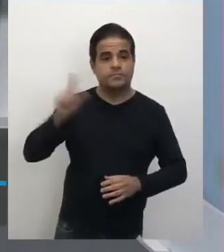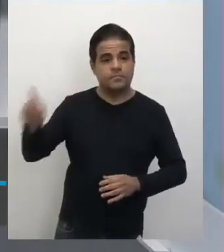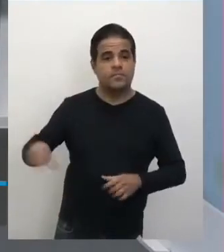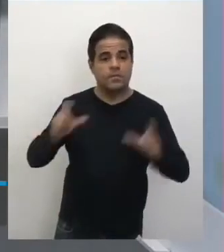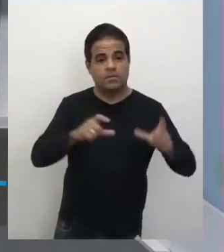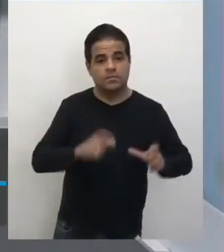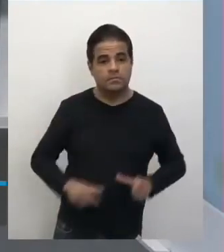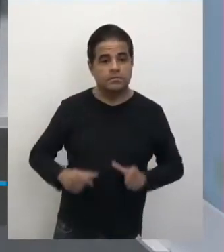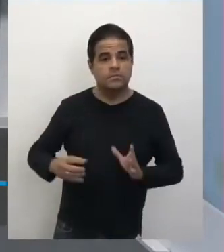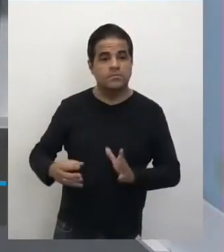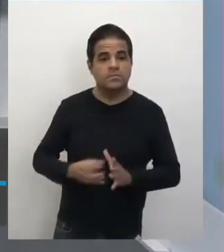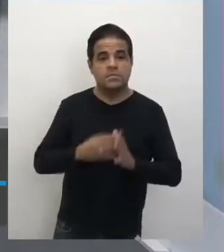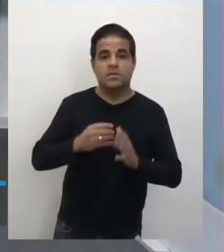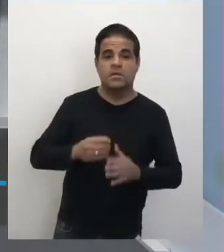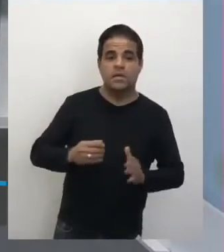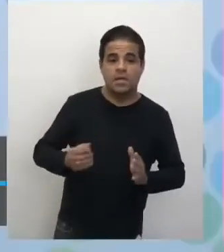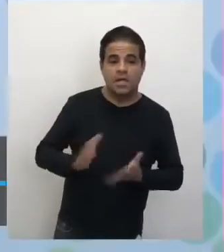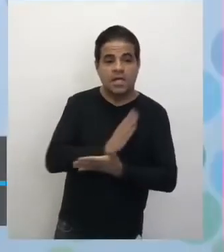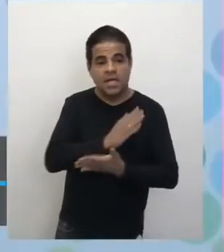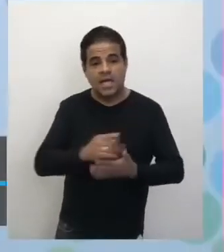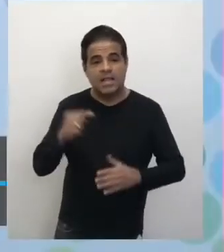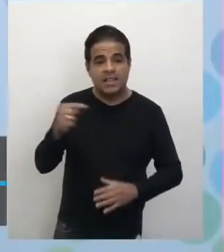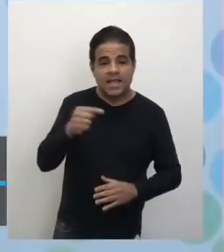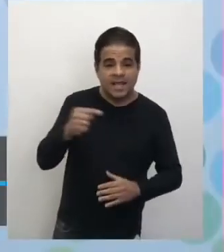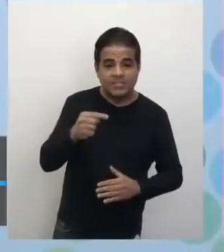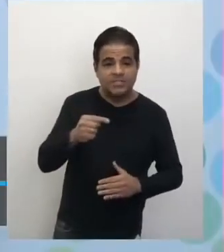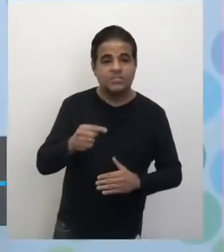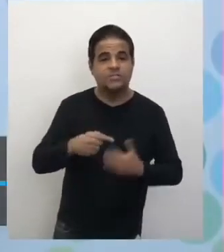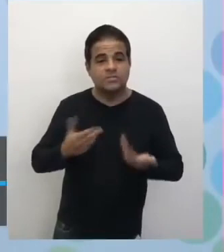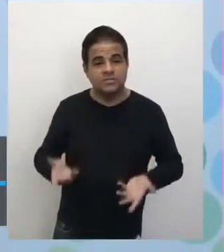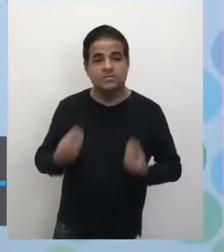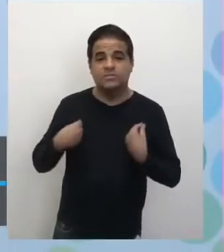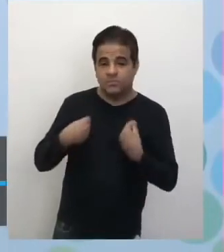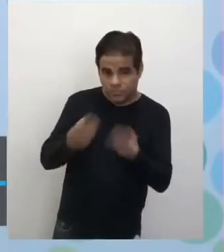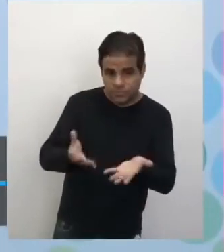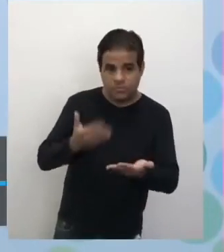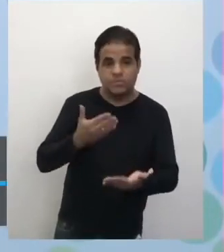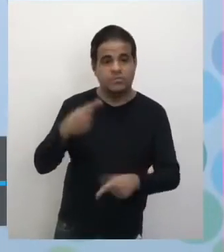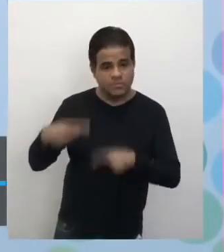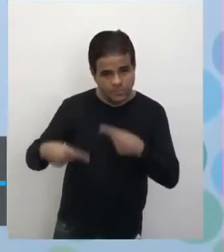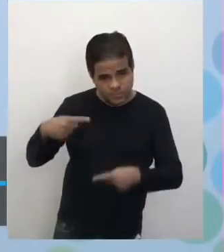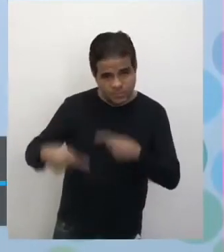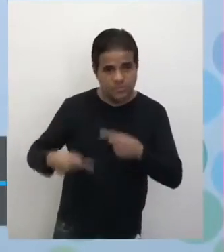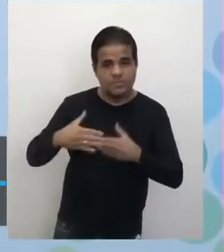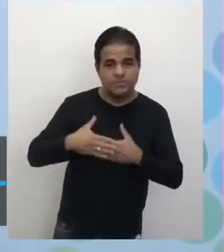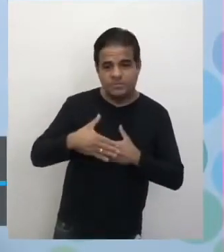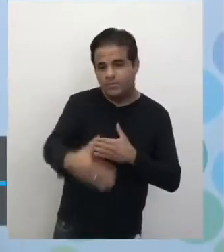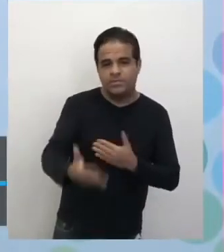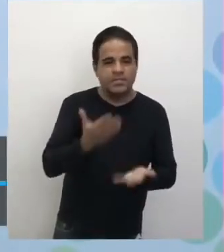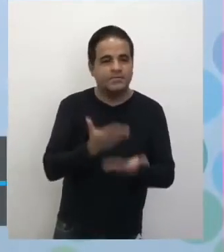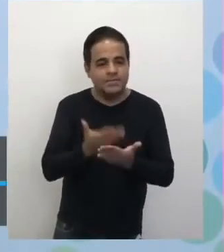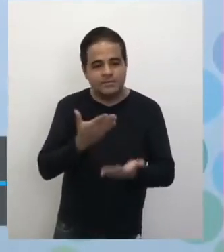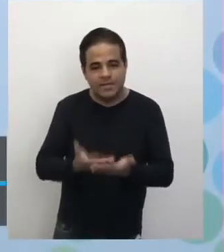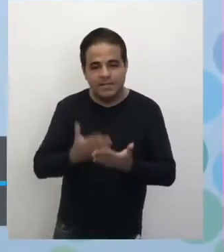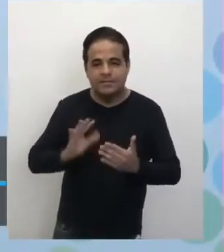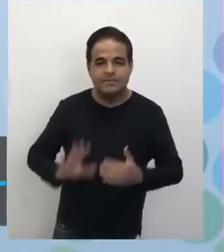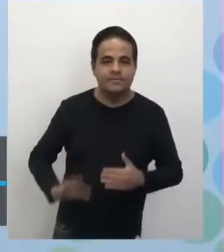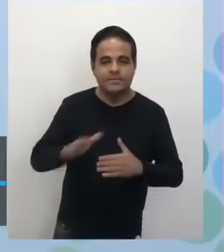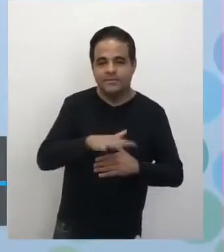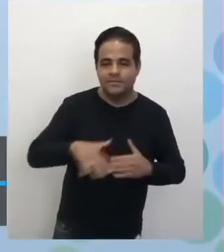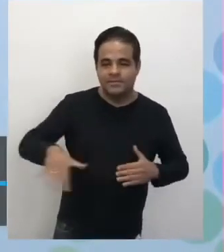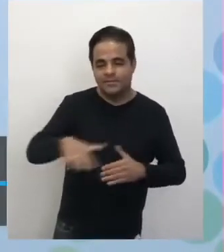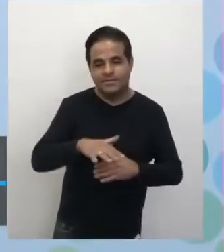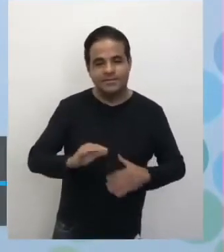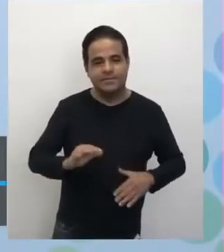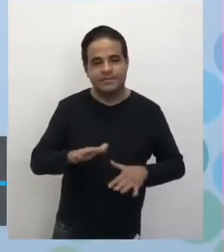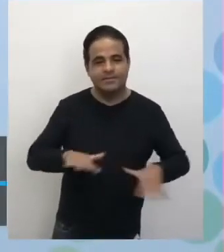pontos positivos e negativos de qualquer hidrelétrica, né? Que a gente vai até discutir no decorrer das aulas. E a Belo Monte sofreu, né, bastante